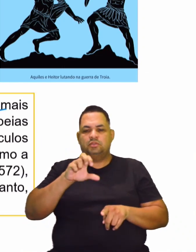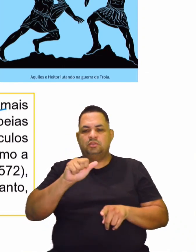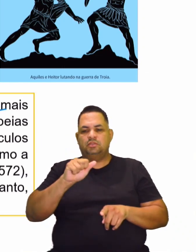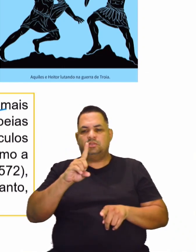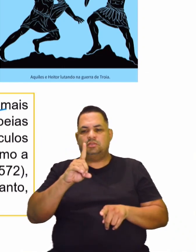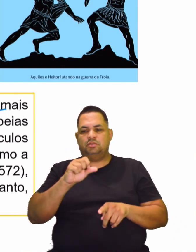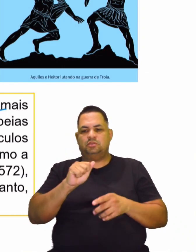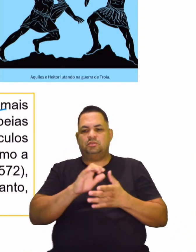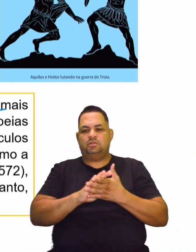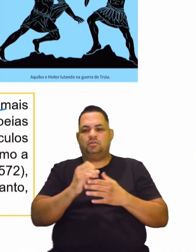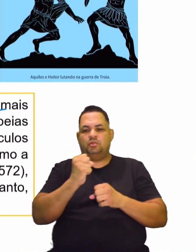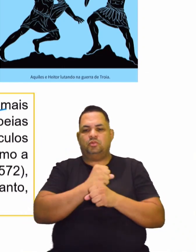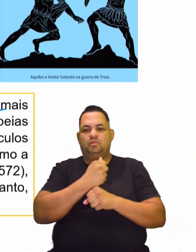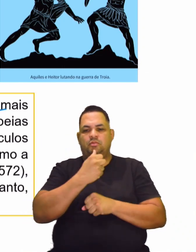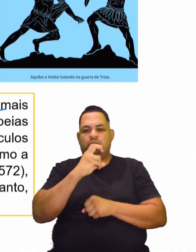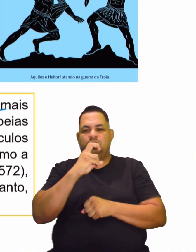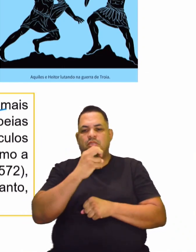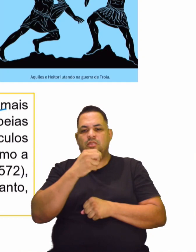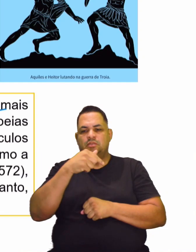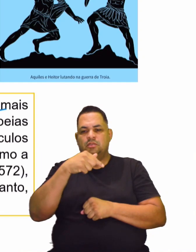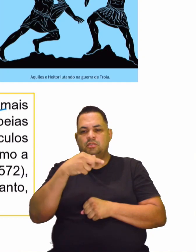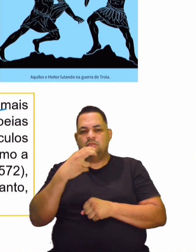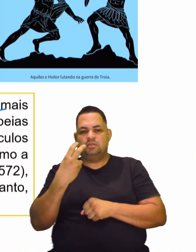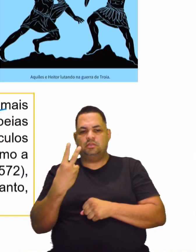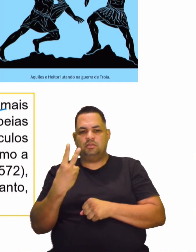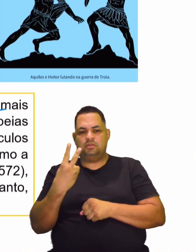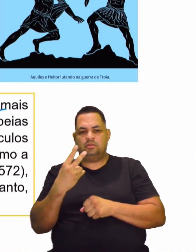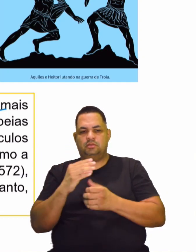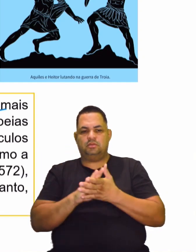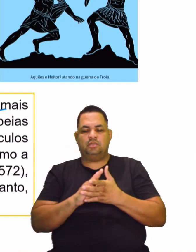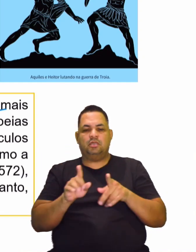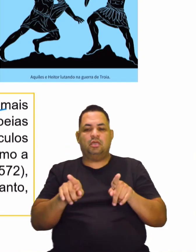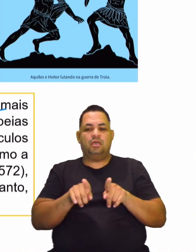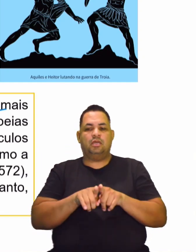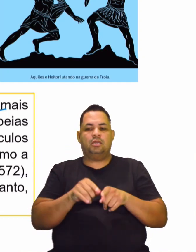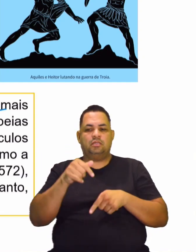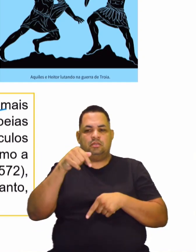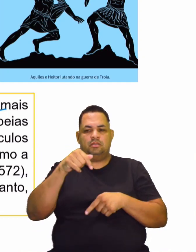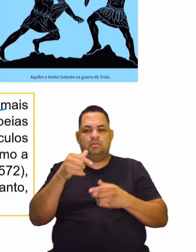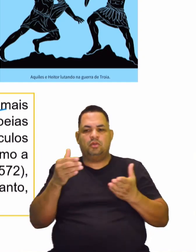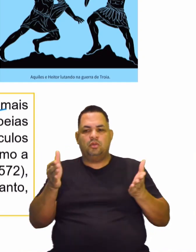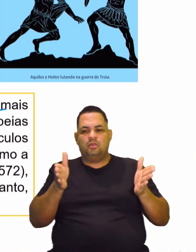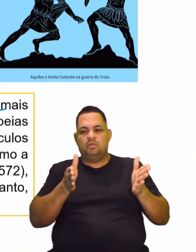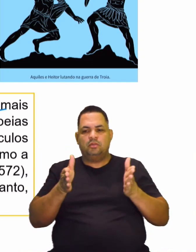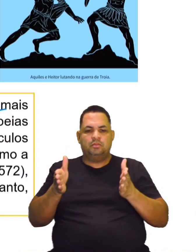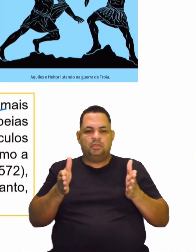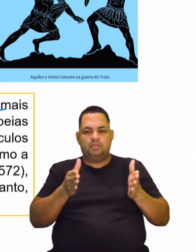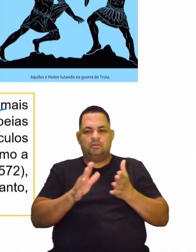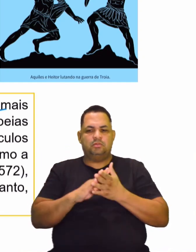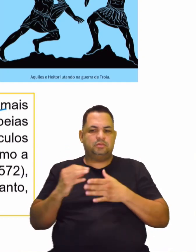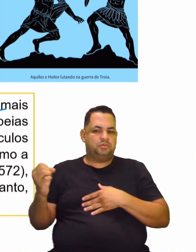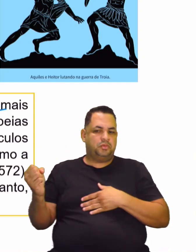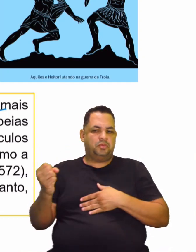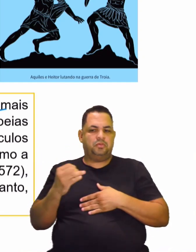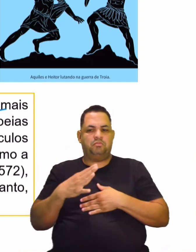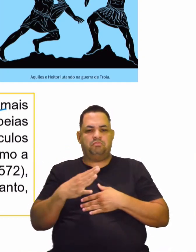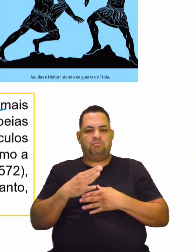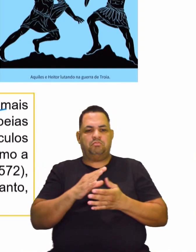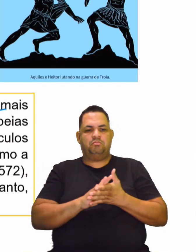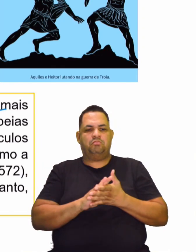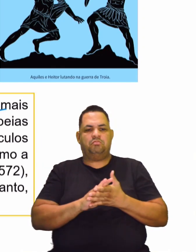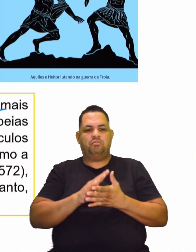1572, de Luís Vaz de Camões. Aqui nós estamos falando já no período atual, né? Período mais moderno.